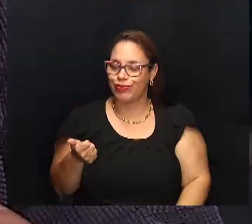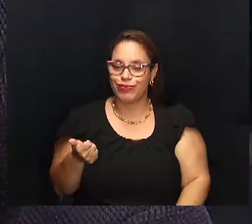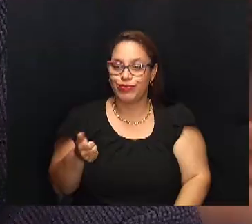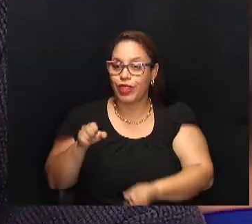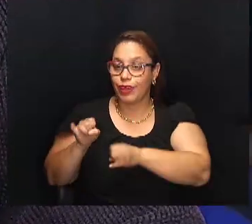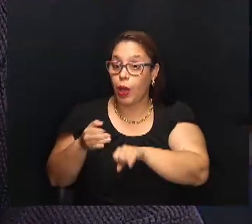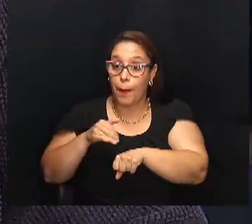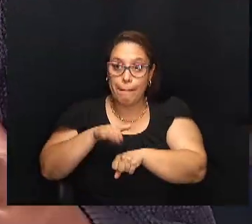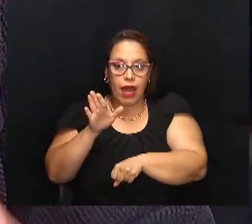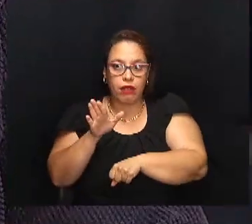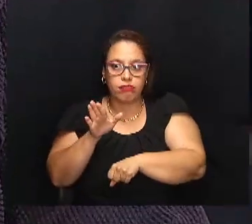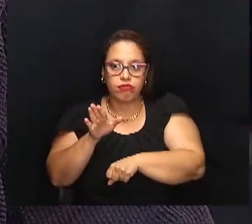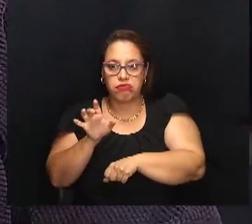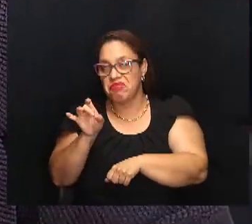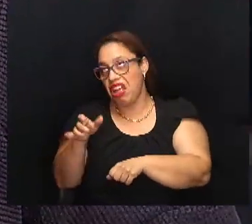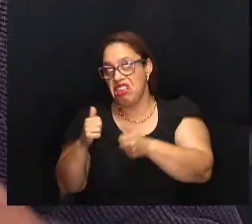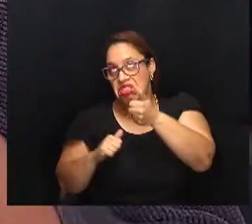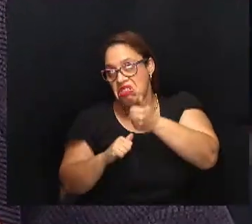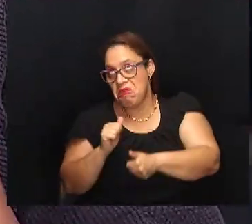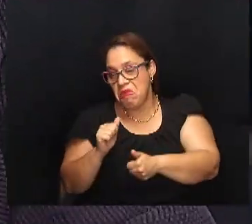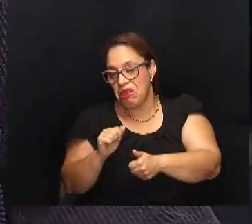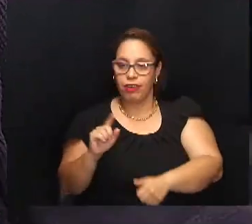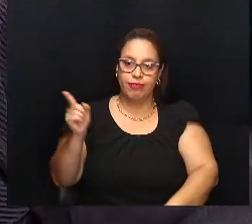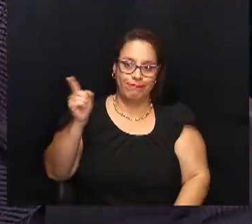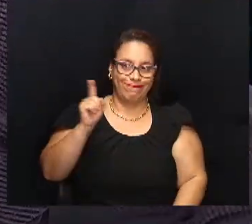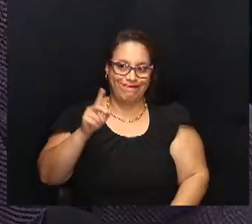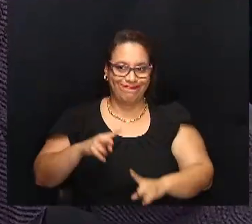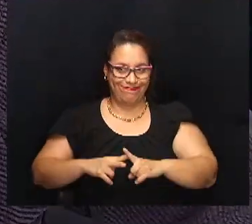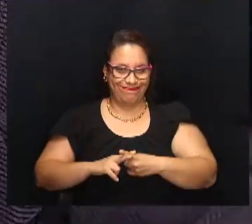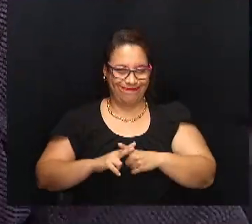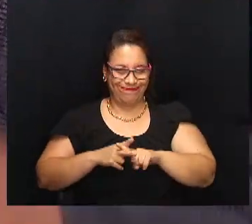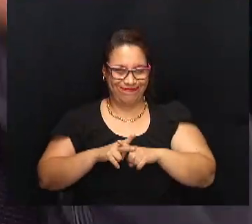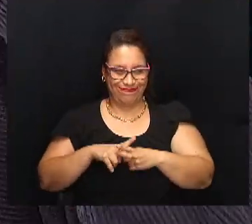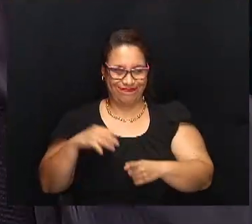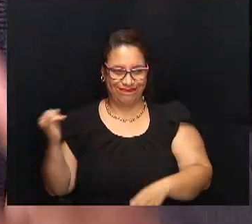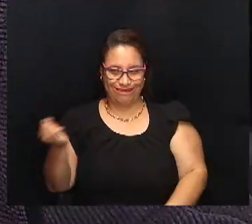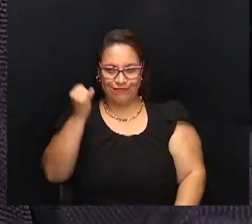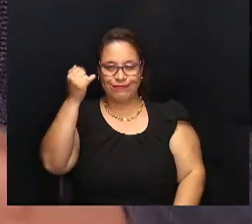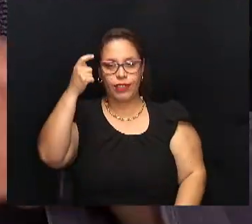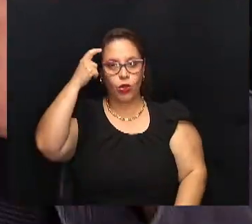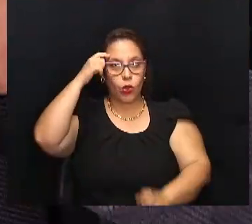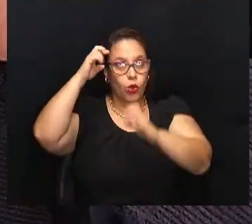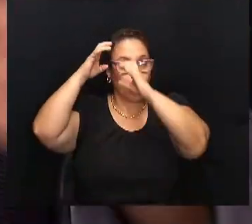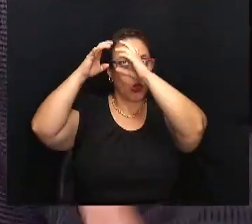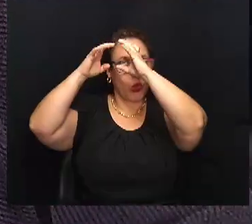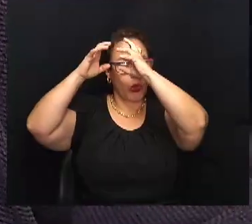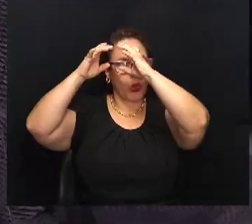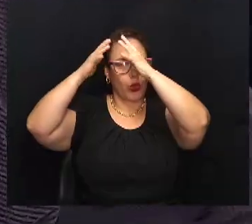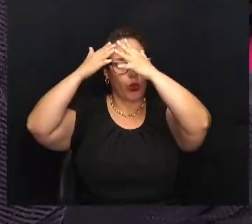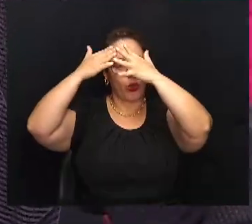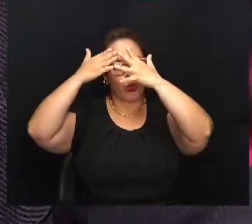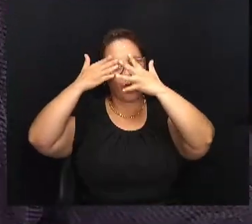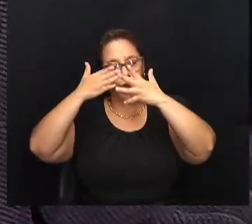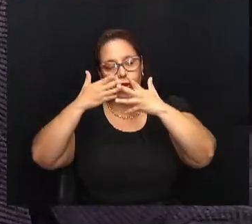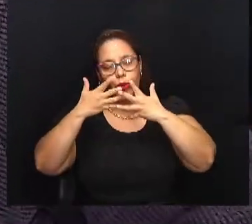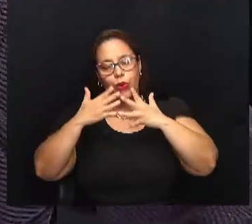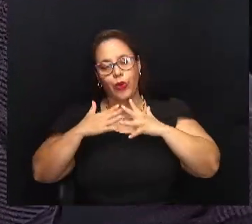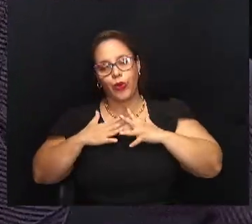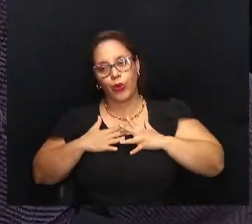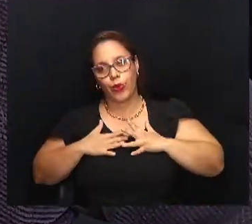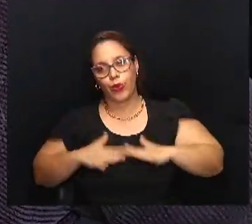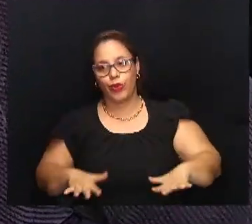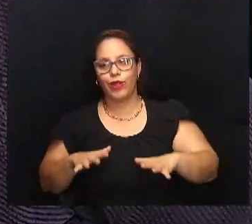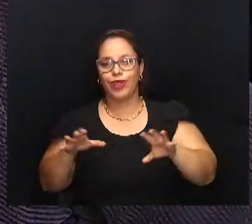é mais do que uma questão só de um esporte. Ele é uma ferramenta muito importante para o trabalho psicológico, físico, E a